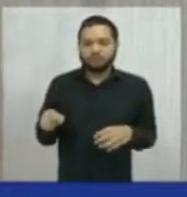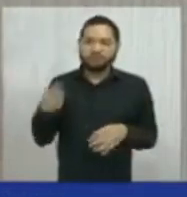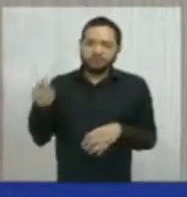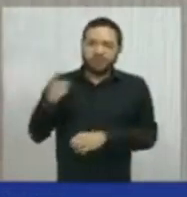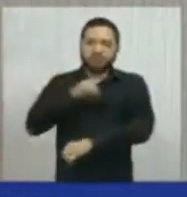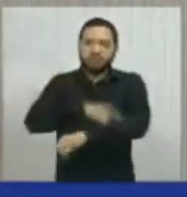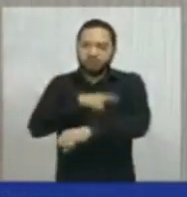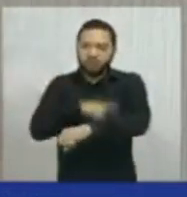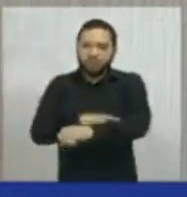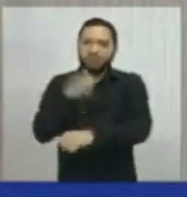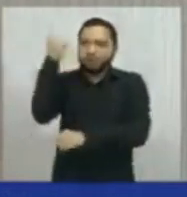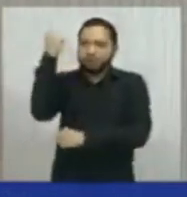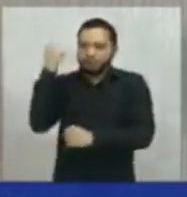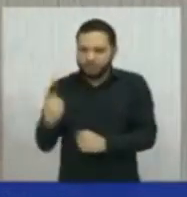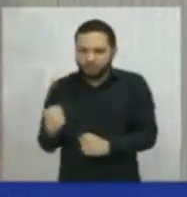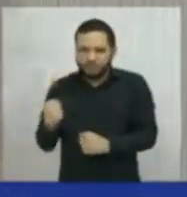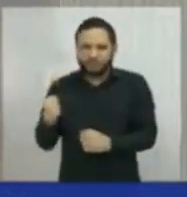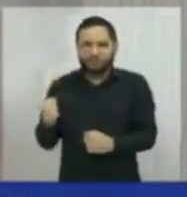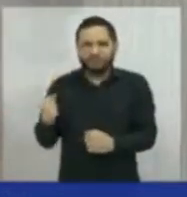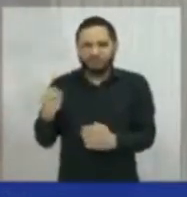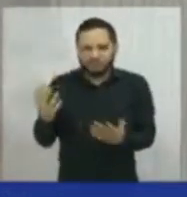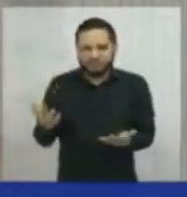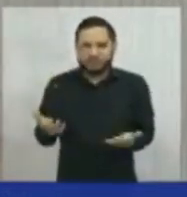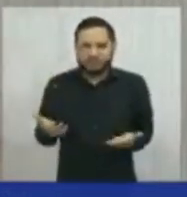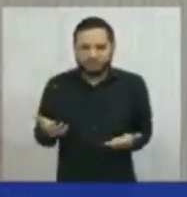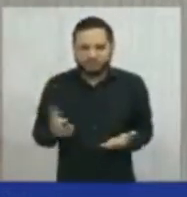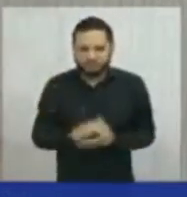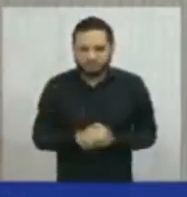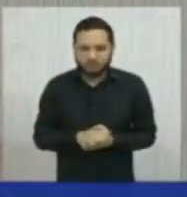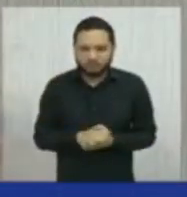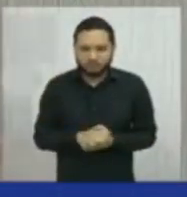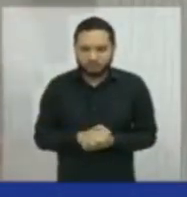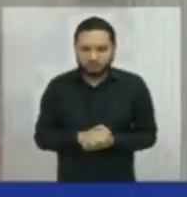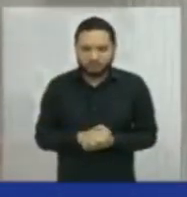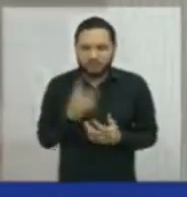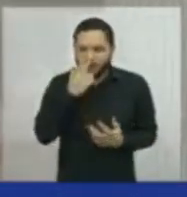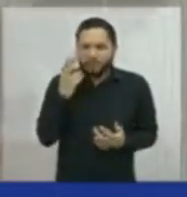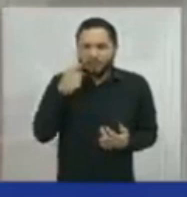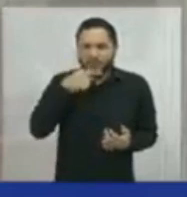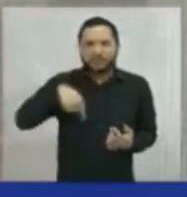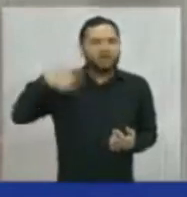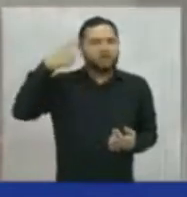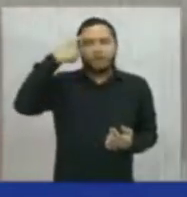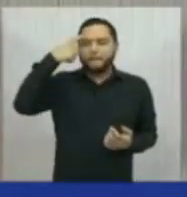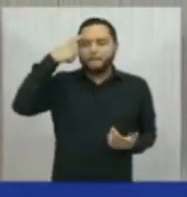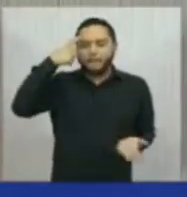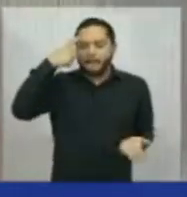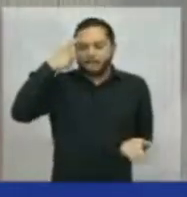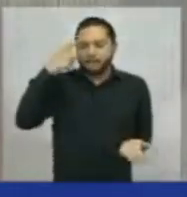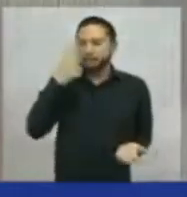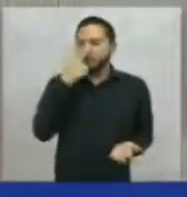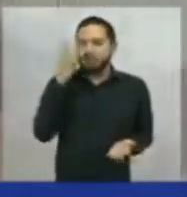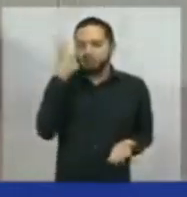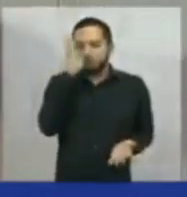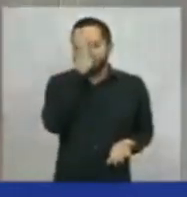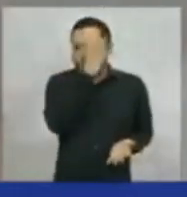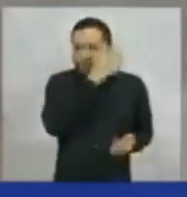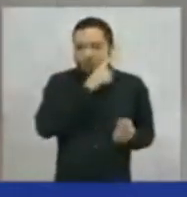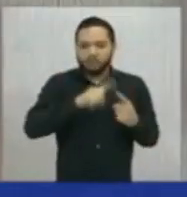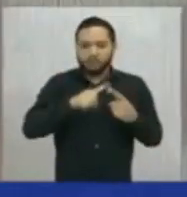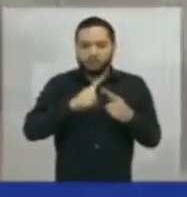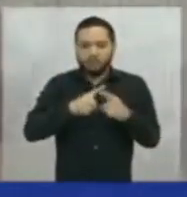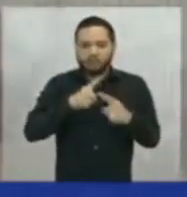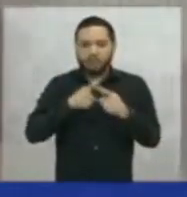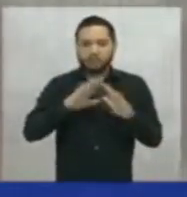usa o banheiro. É um negócio meio irracional. Se a gente pensar o tanto de escolas que o Estado, que